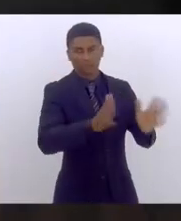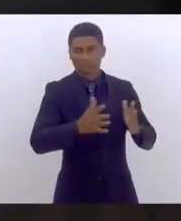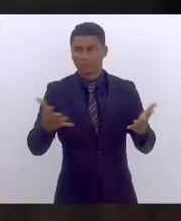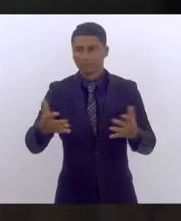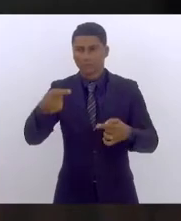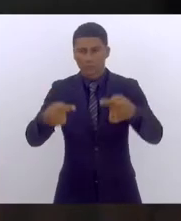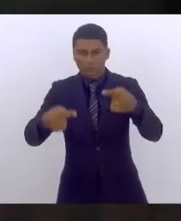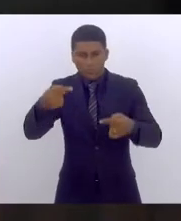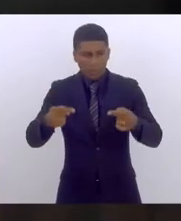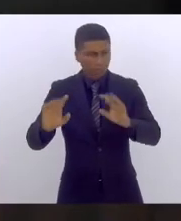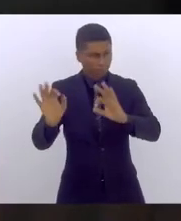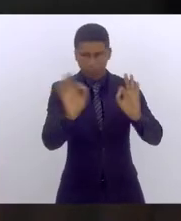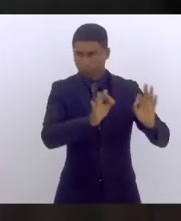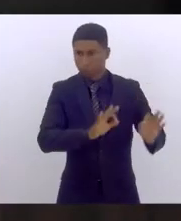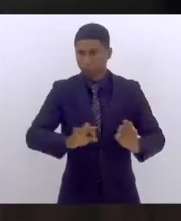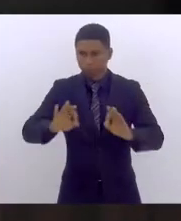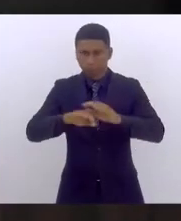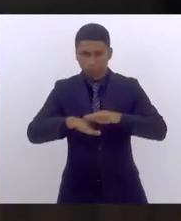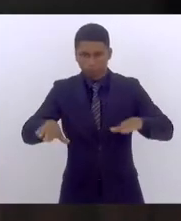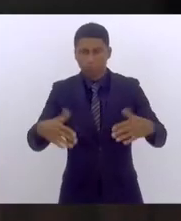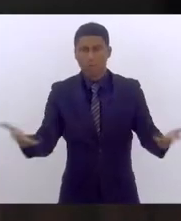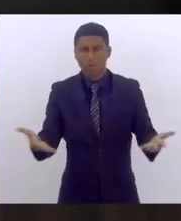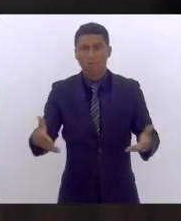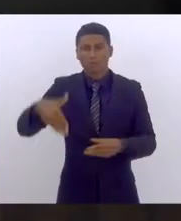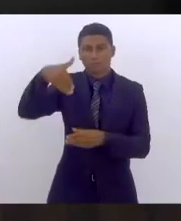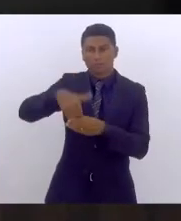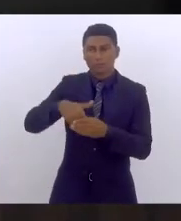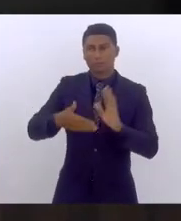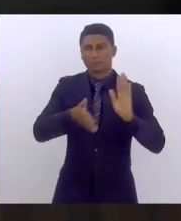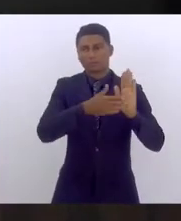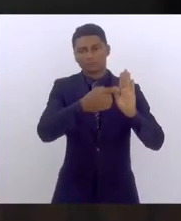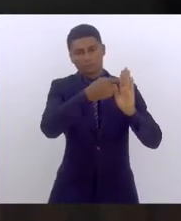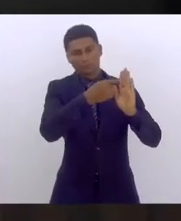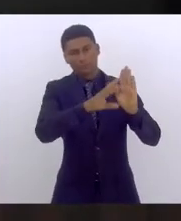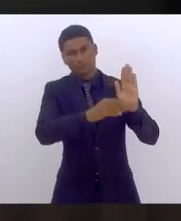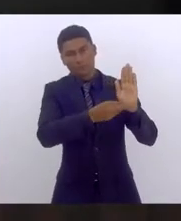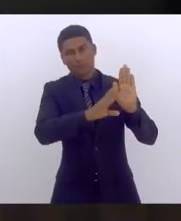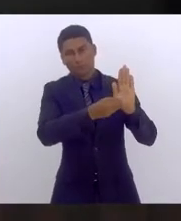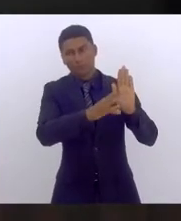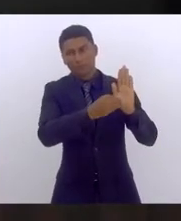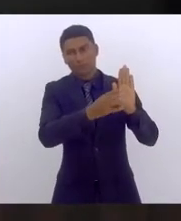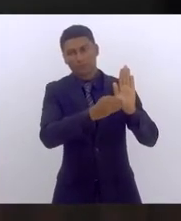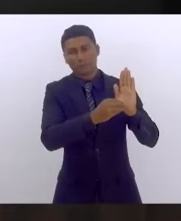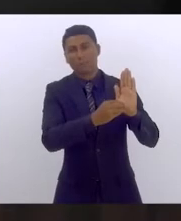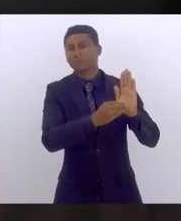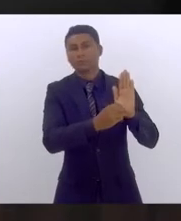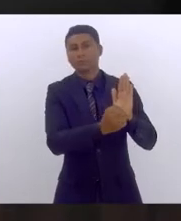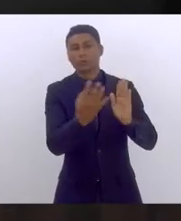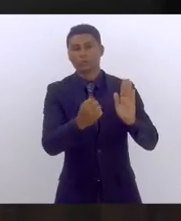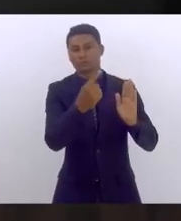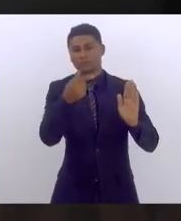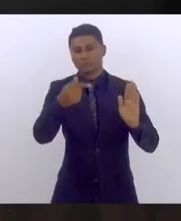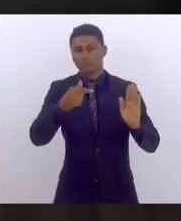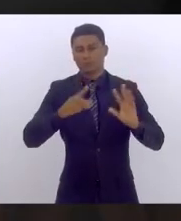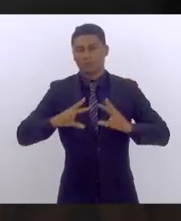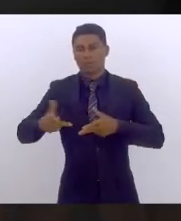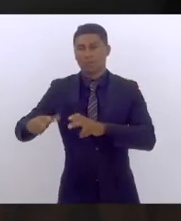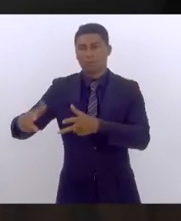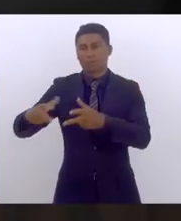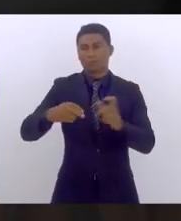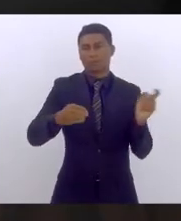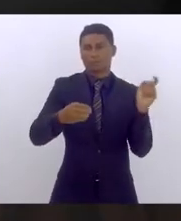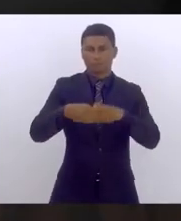discussão. Não havendo quem queira discutir, encerrada a discussão em votação, a presente proposta recebeu 17 emendas e retorna às